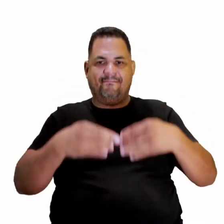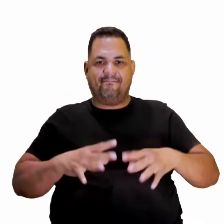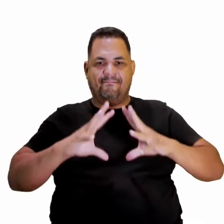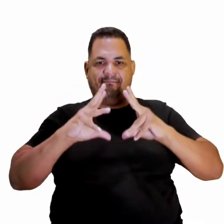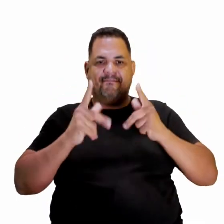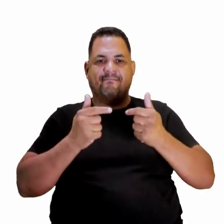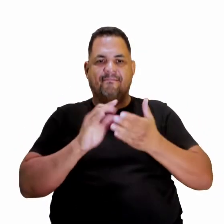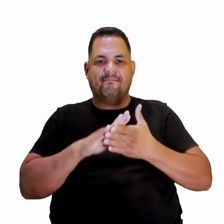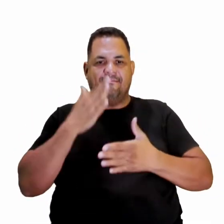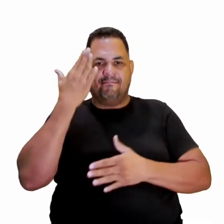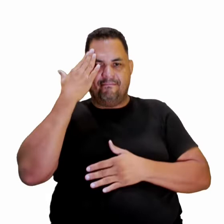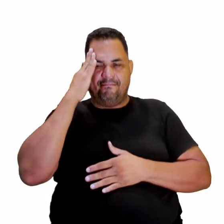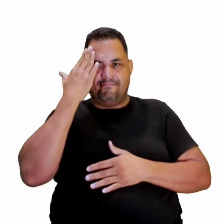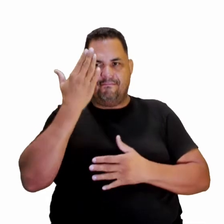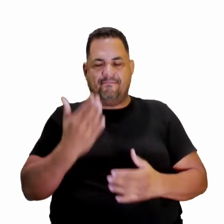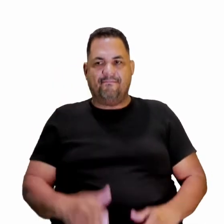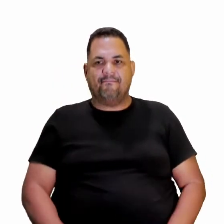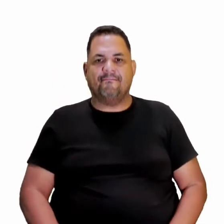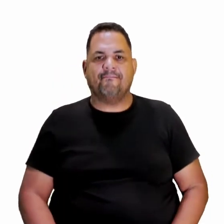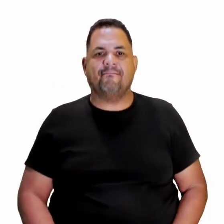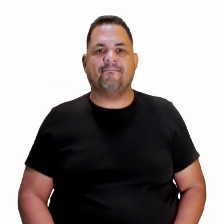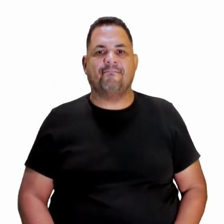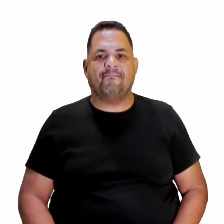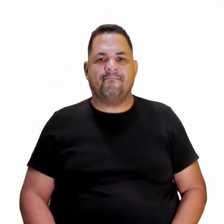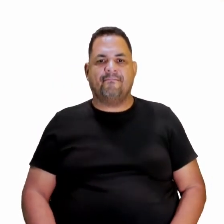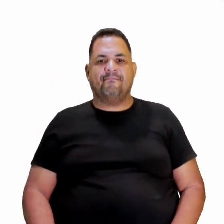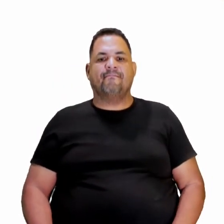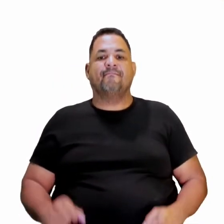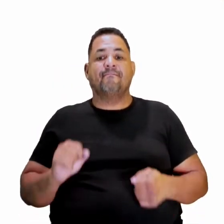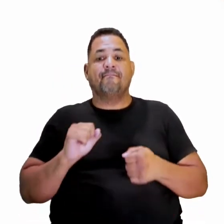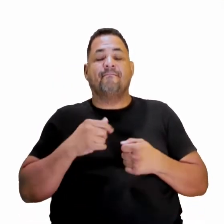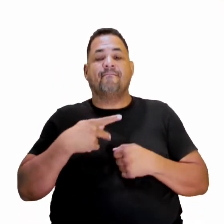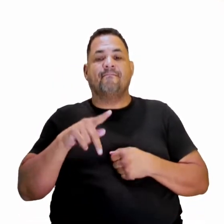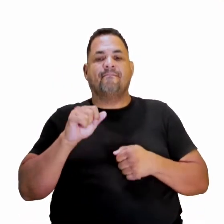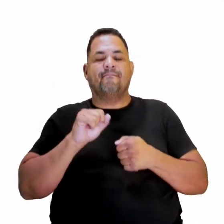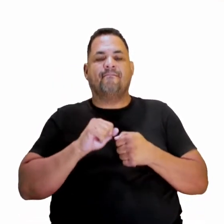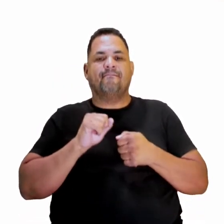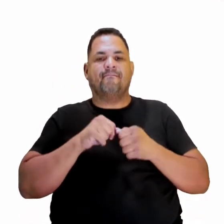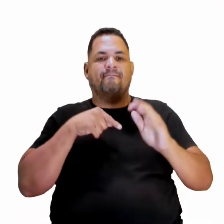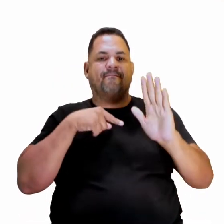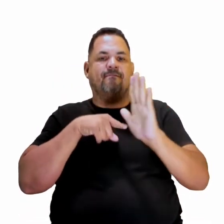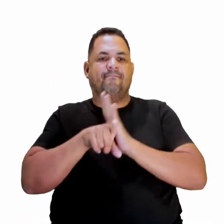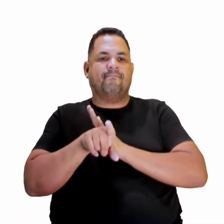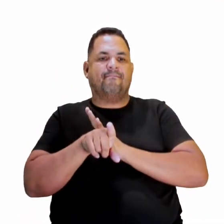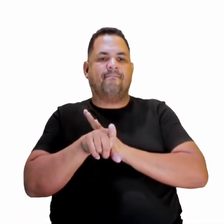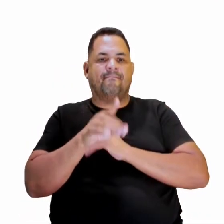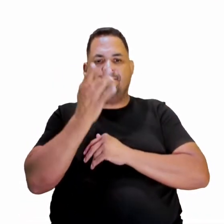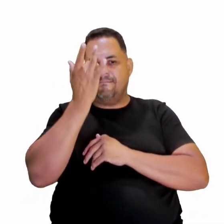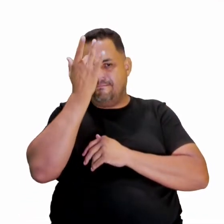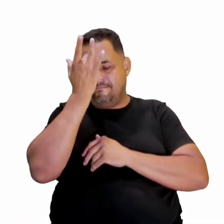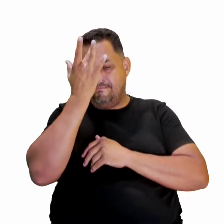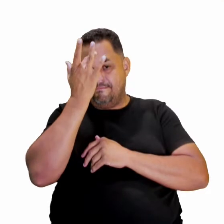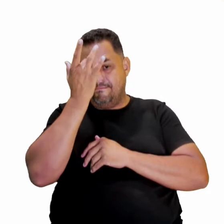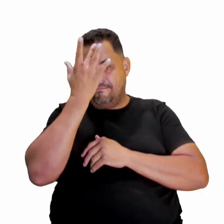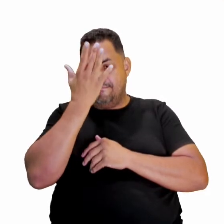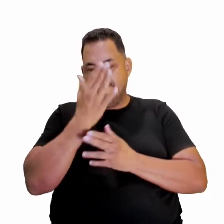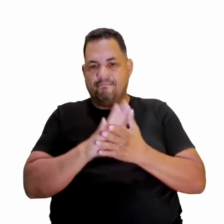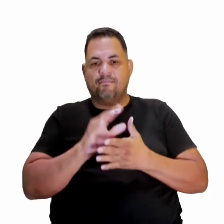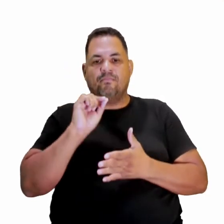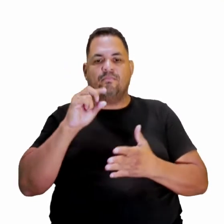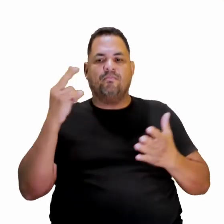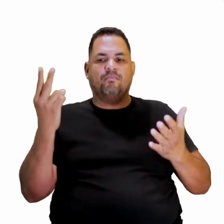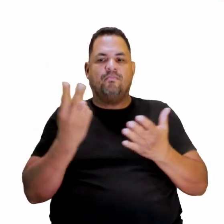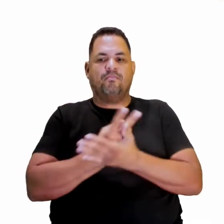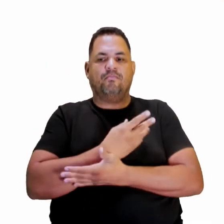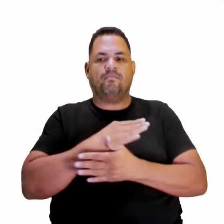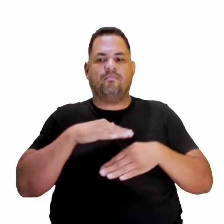isso. Espero que todo mundo tenha entendido. Para fazer perguntas, super easy, super fácil. O que acontece quando a